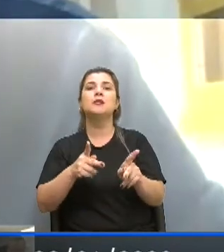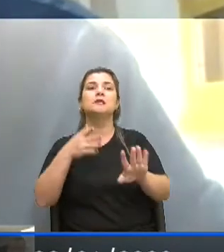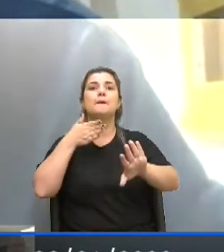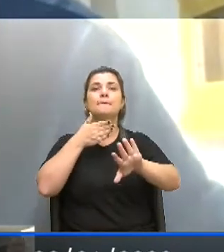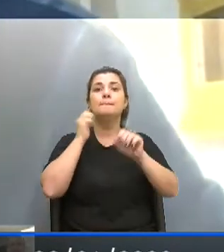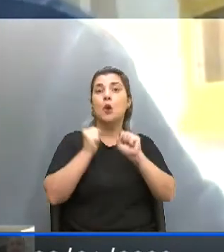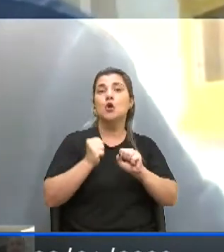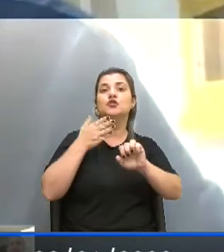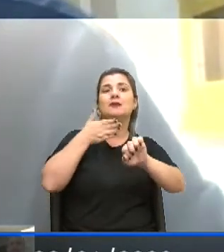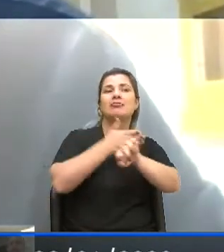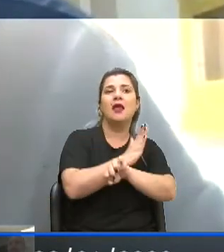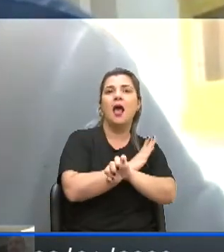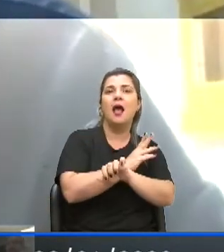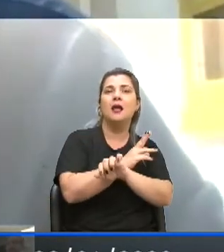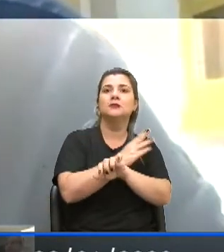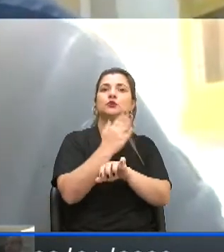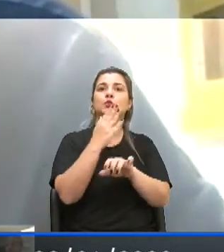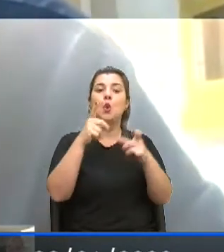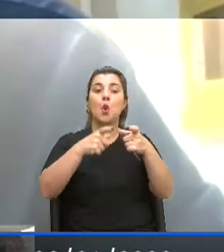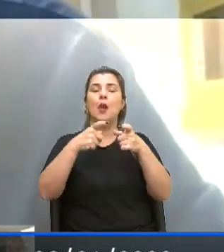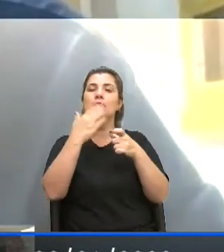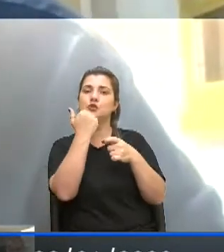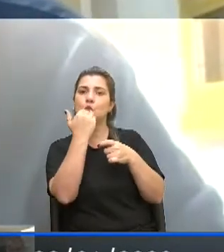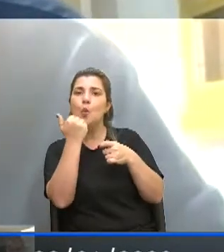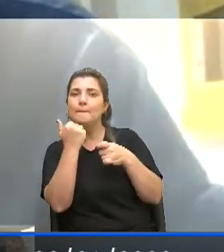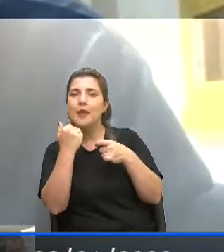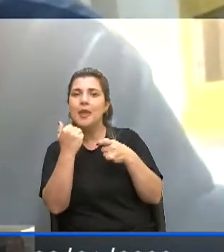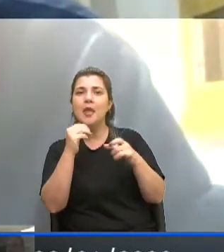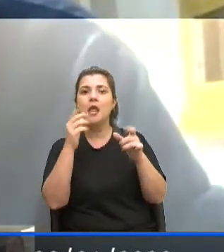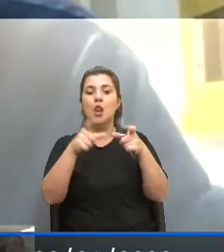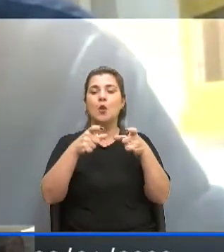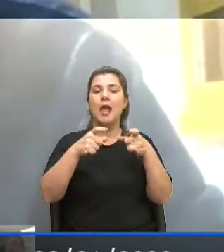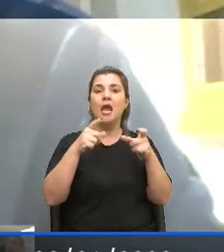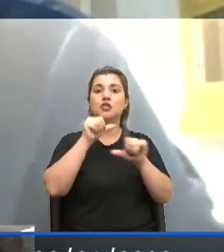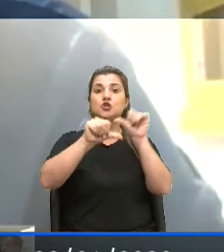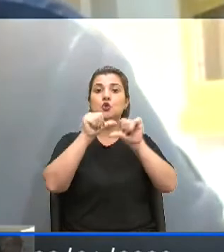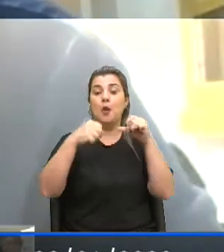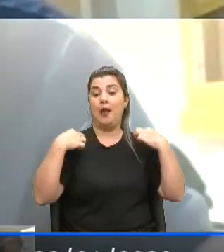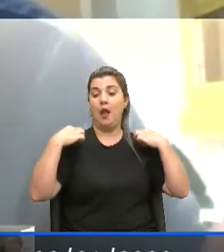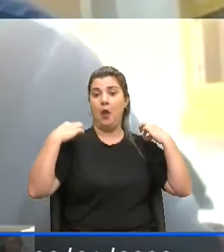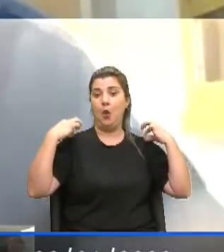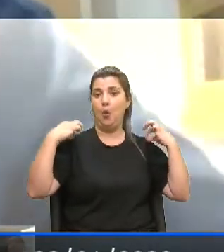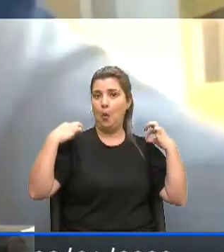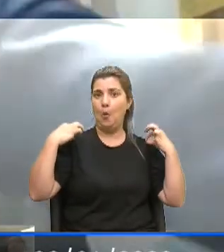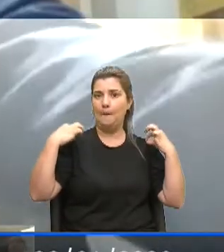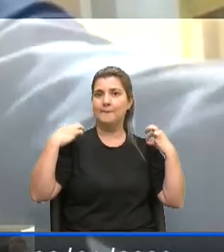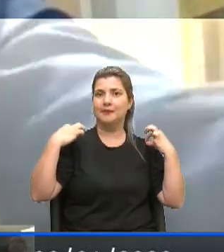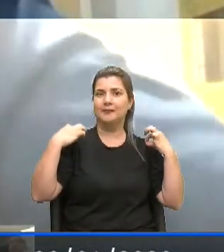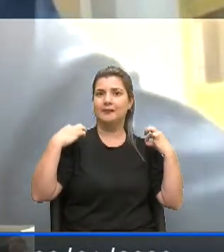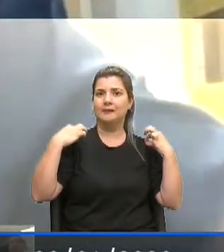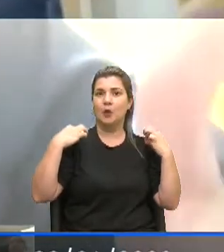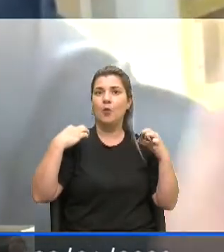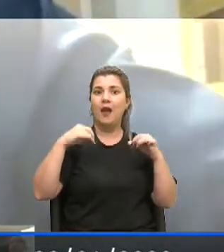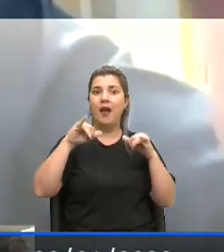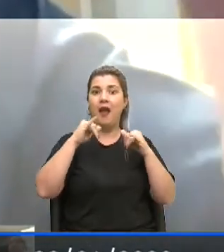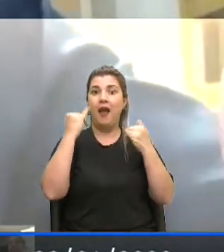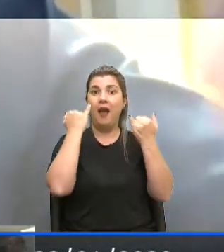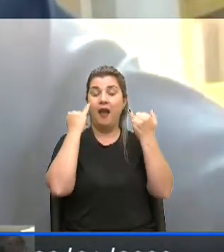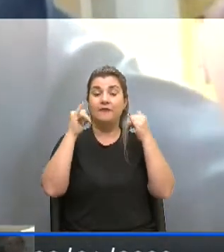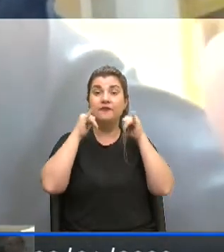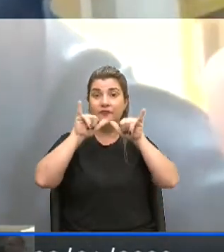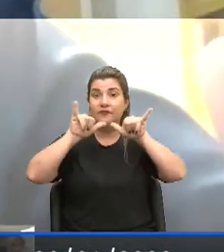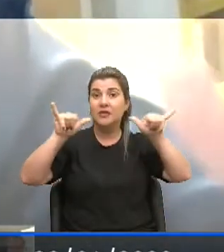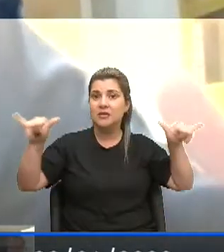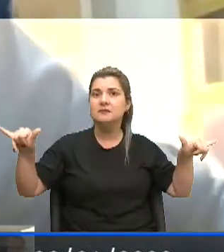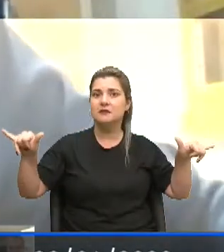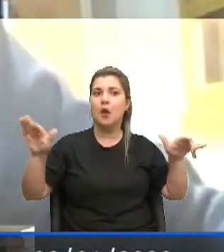nos banheiros, em qualquer situação. Para quê? Para nós podermos ficar. Agora, entendemos que tem que ter cartilhas, inclusive para transporte público, porque dentro das